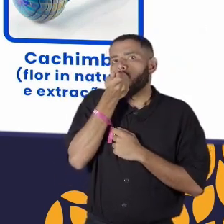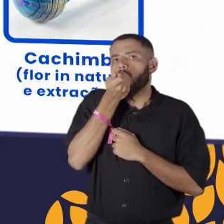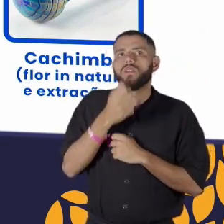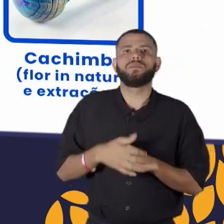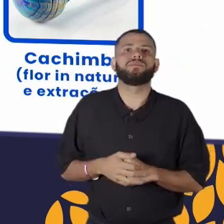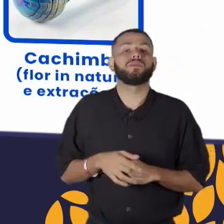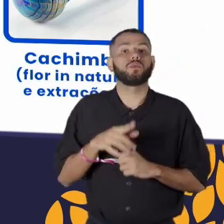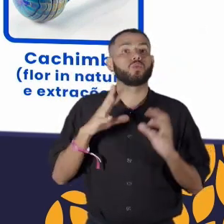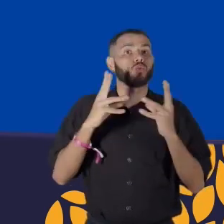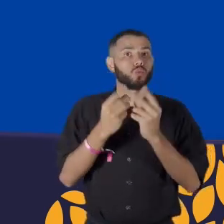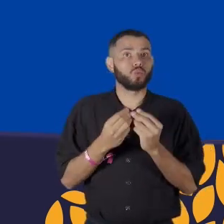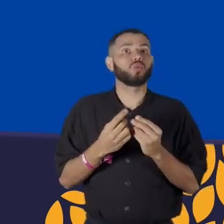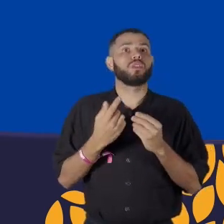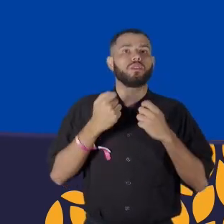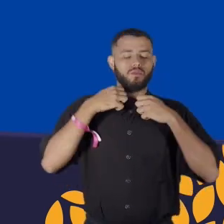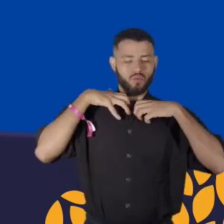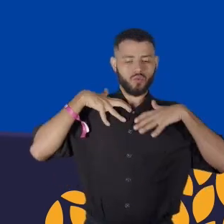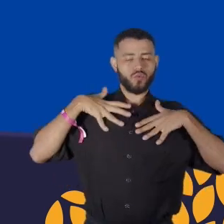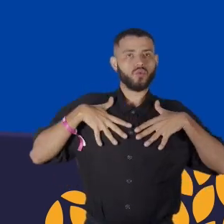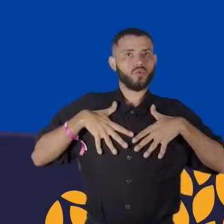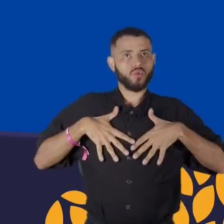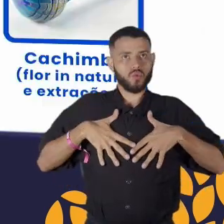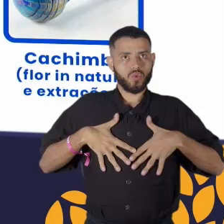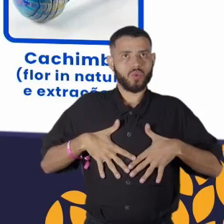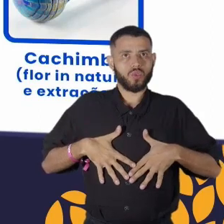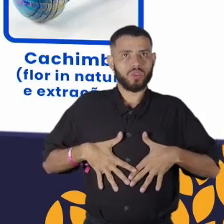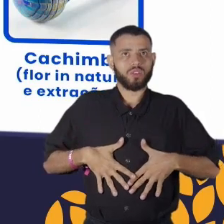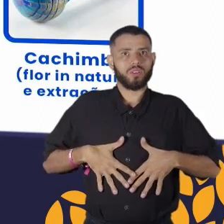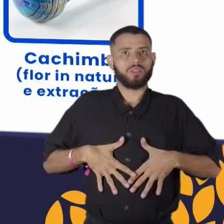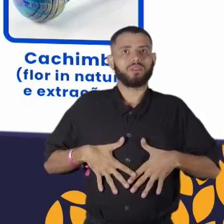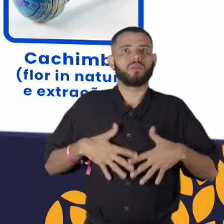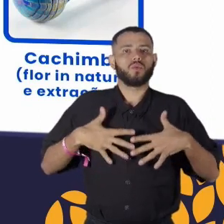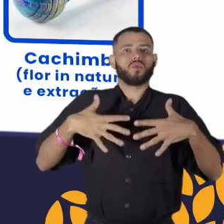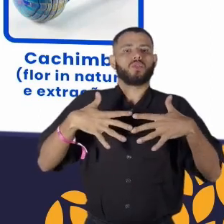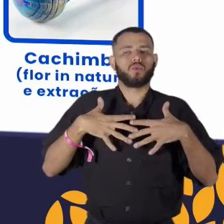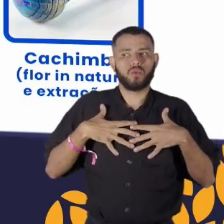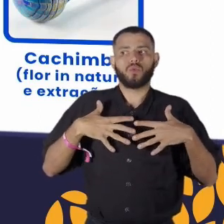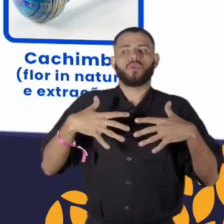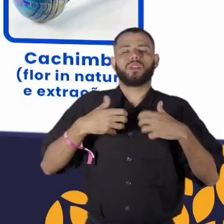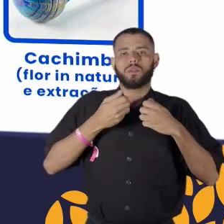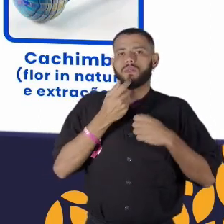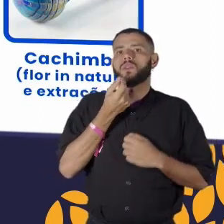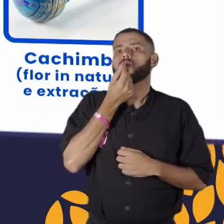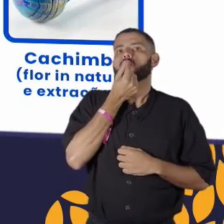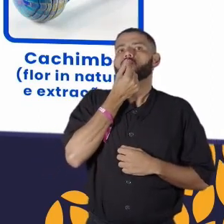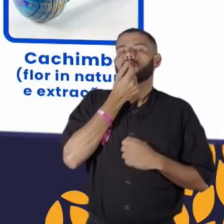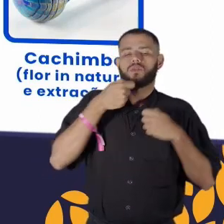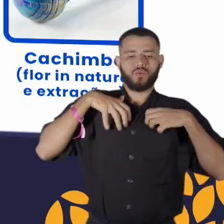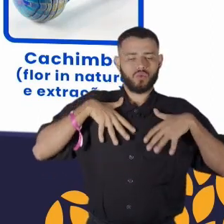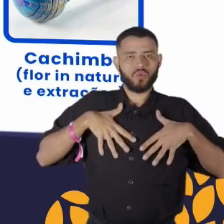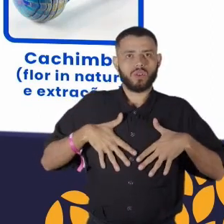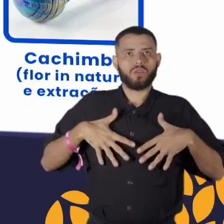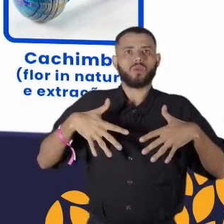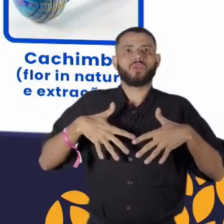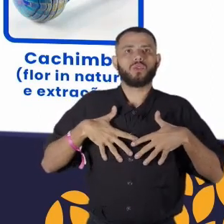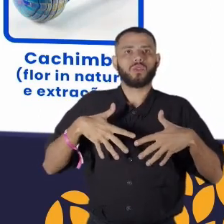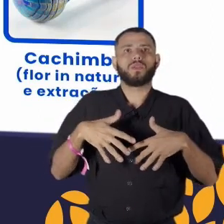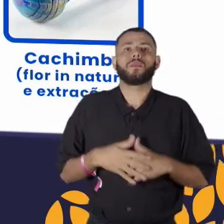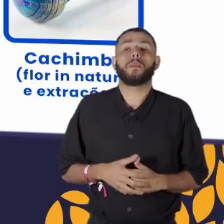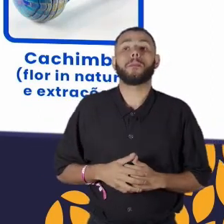via pulmonar. E essa via pulmonar, gente, ela tem